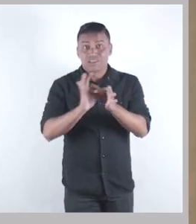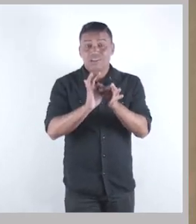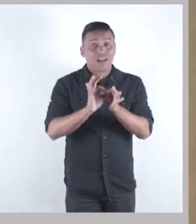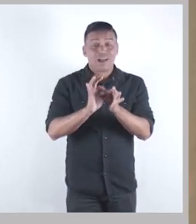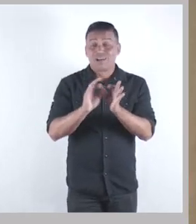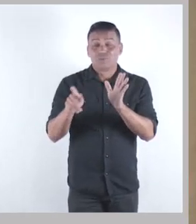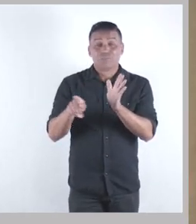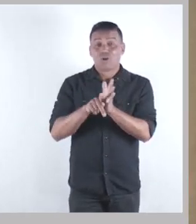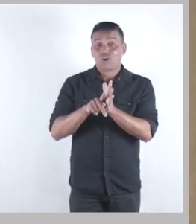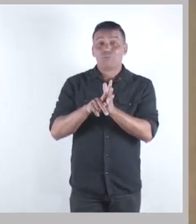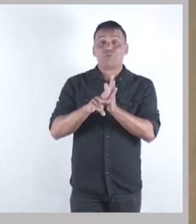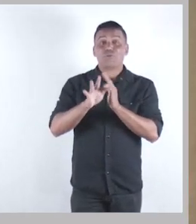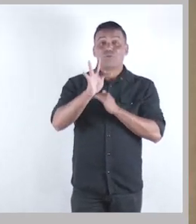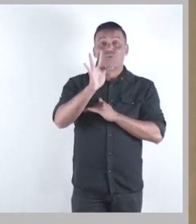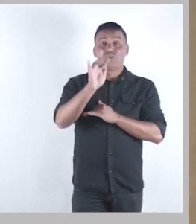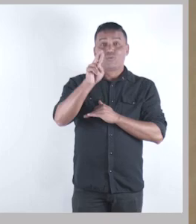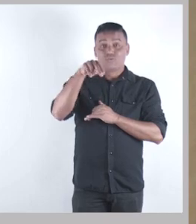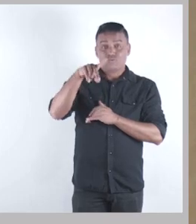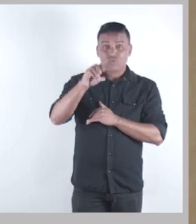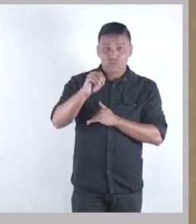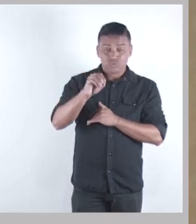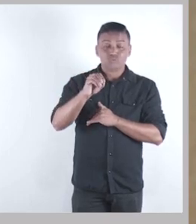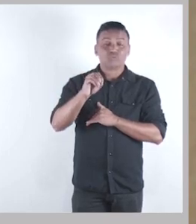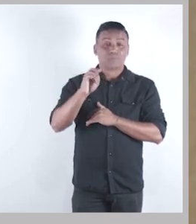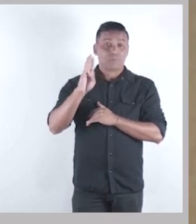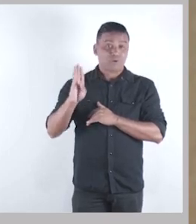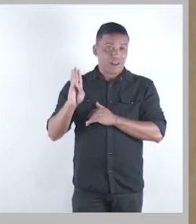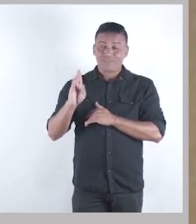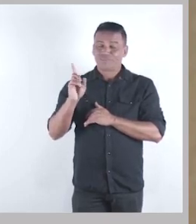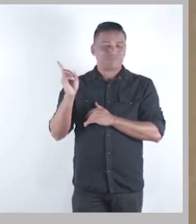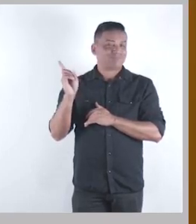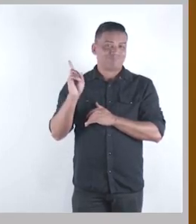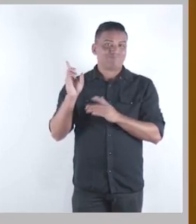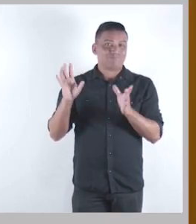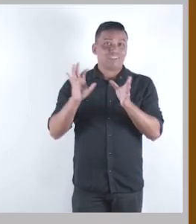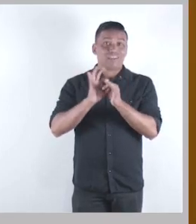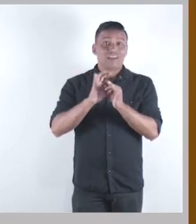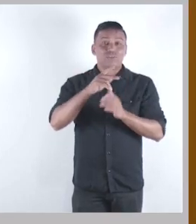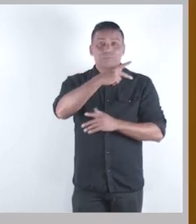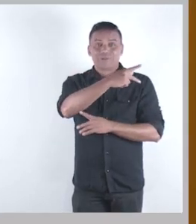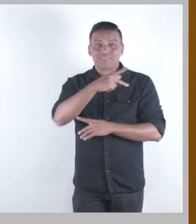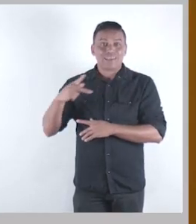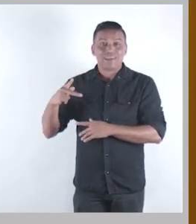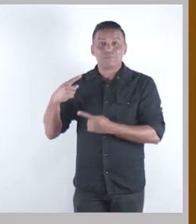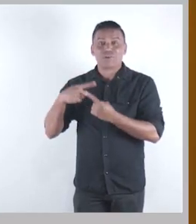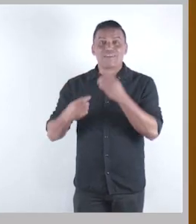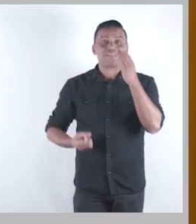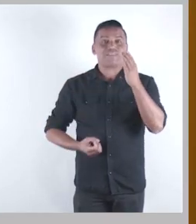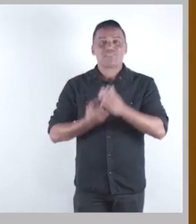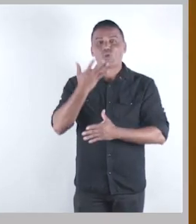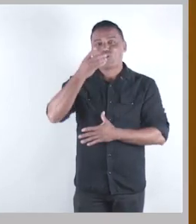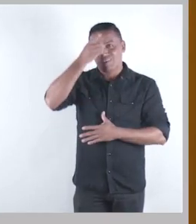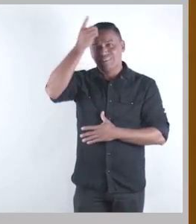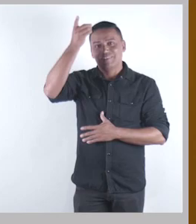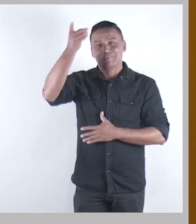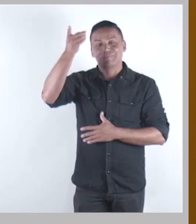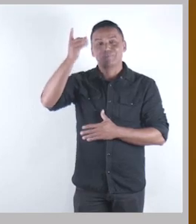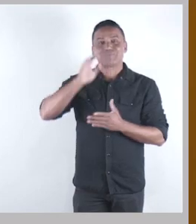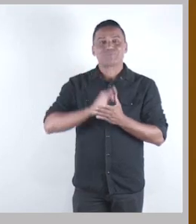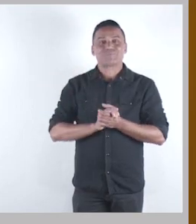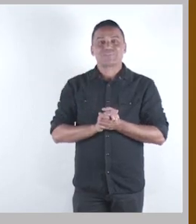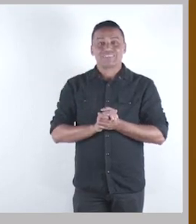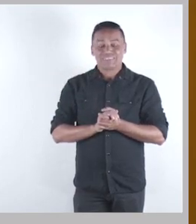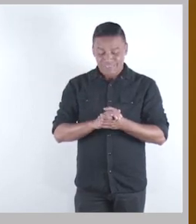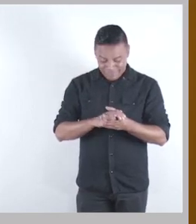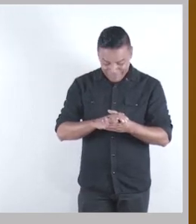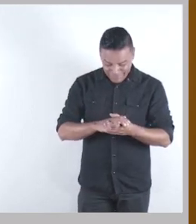fundo bibliográfico, né? Mas está ligado ao fundo bibliográfico através do seu presidente que inventou. Né? Ora, o que é isto, Clube